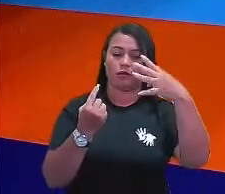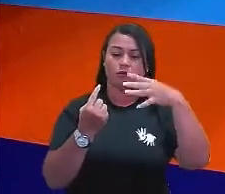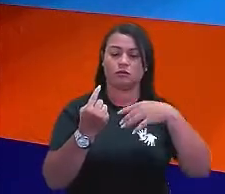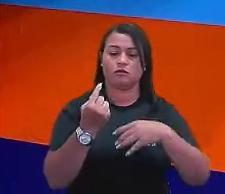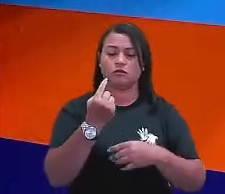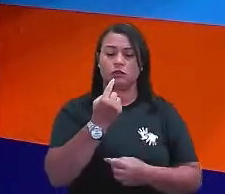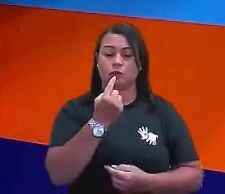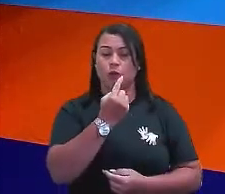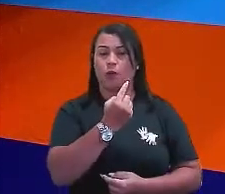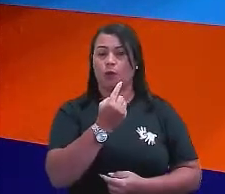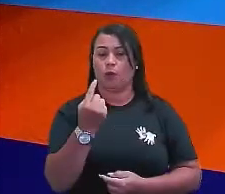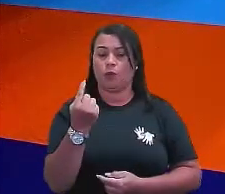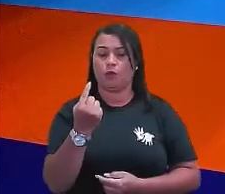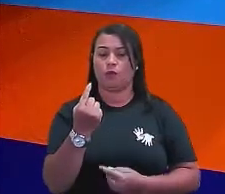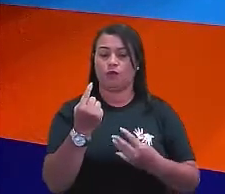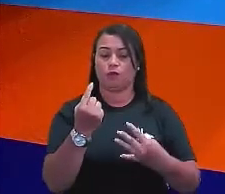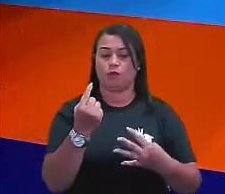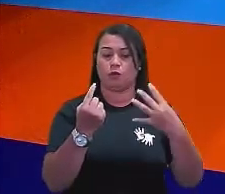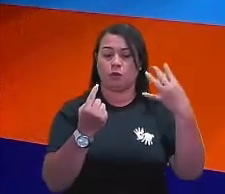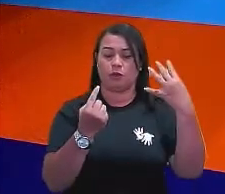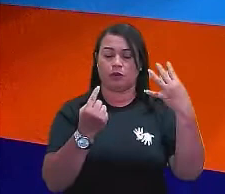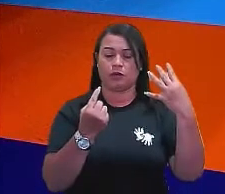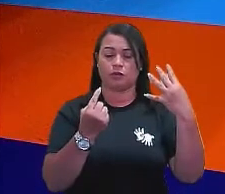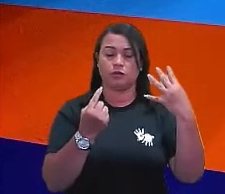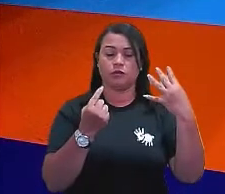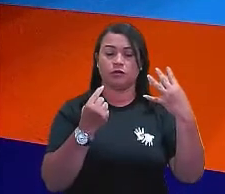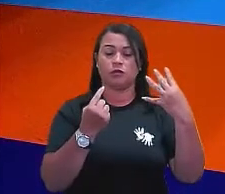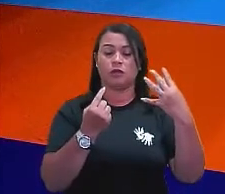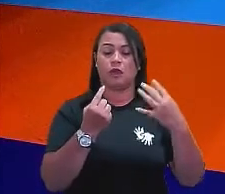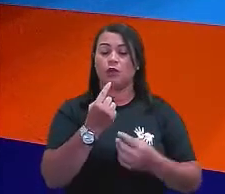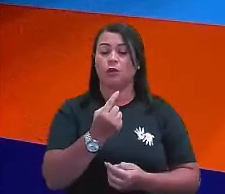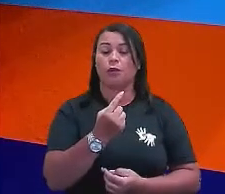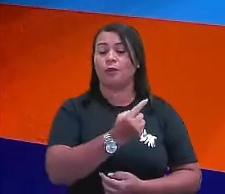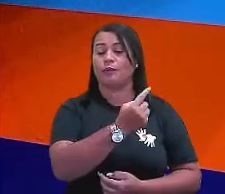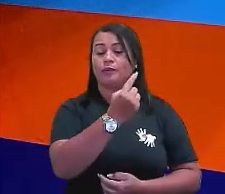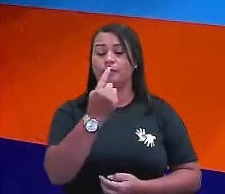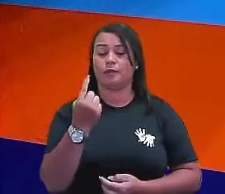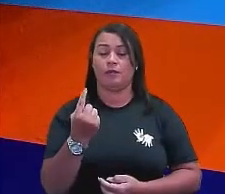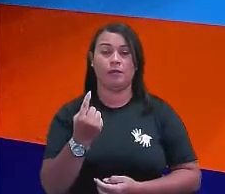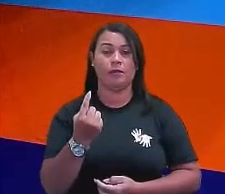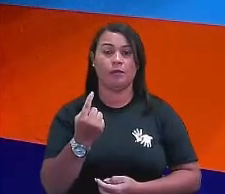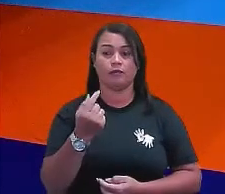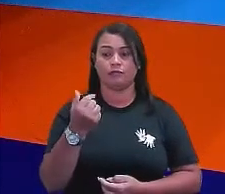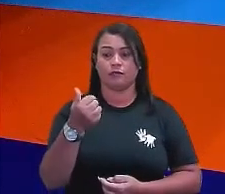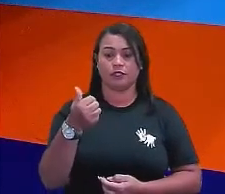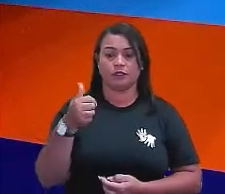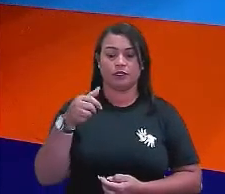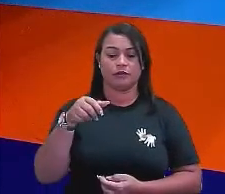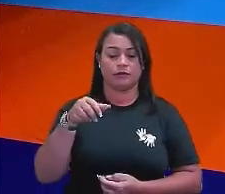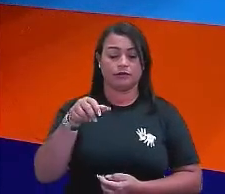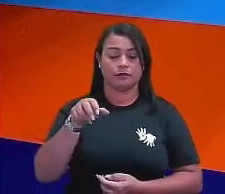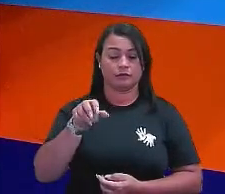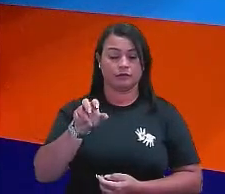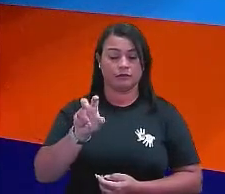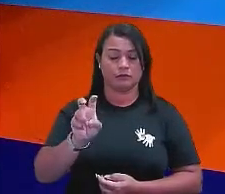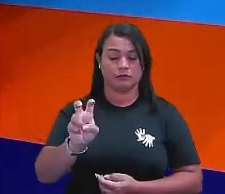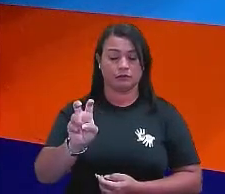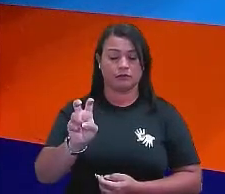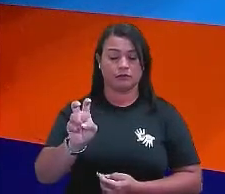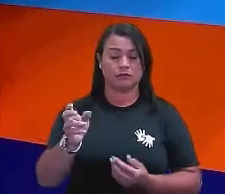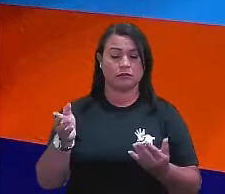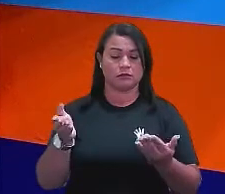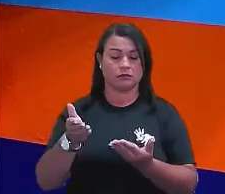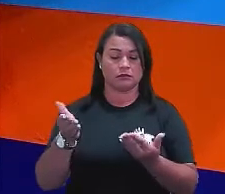tirei um daqui e ficou 4. Esse 1 que estava aqui, eu vou botar ele desse lado. Aí, agora eu